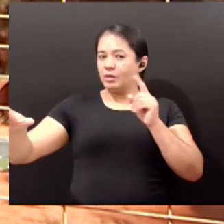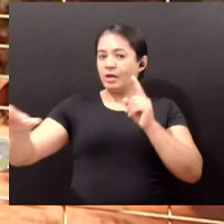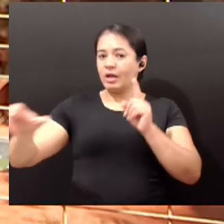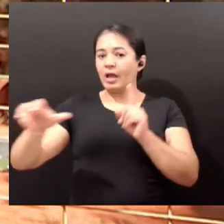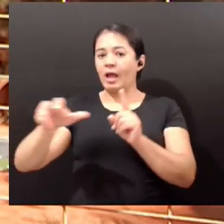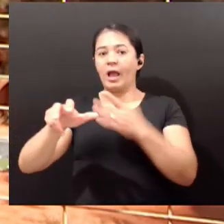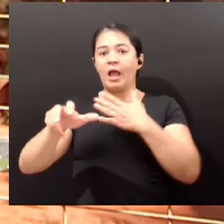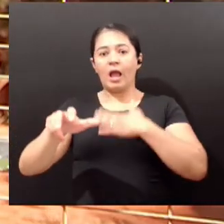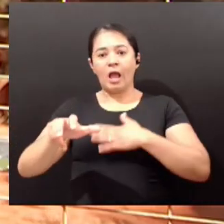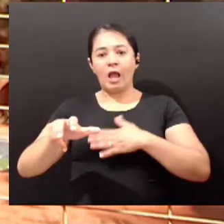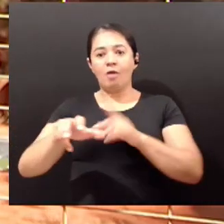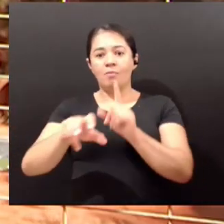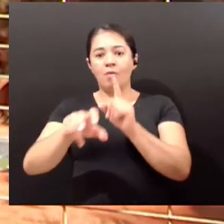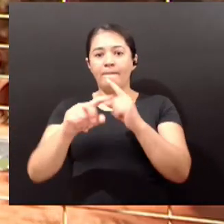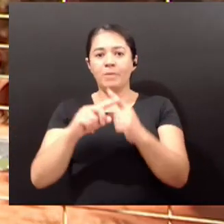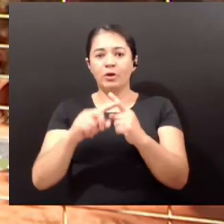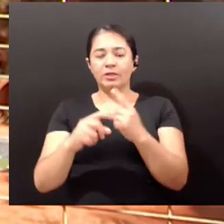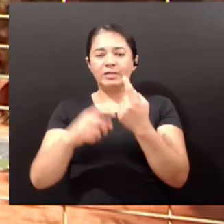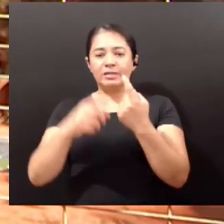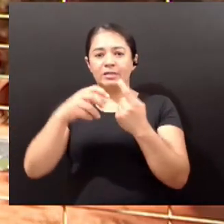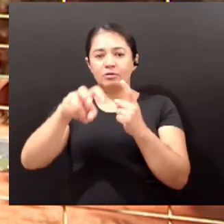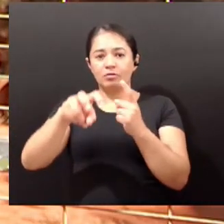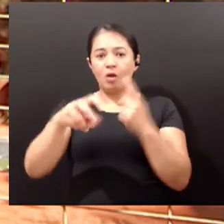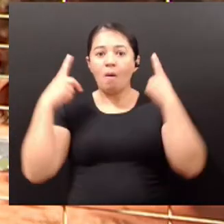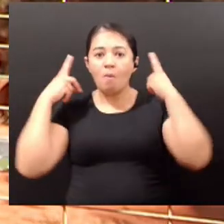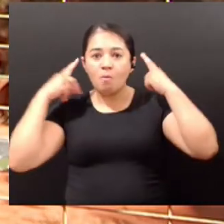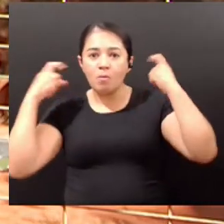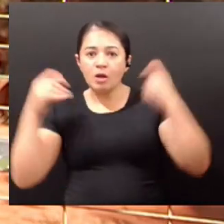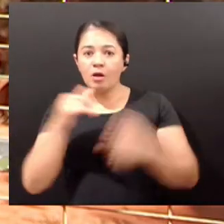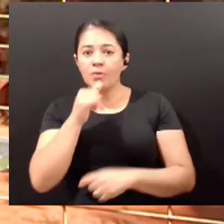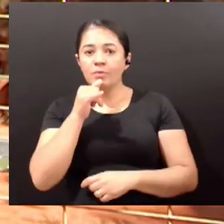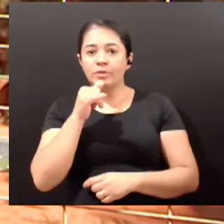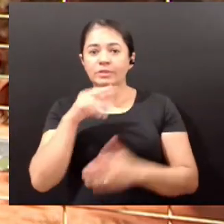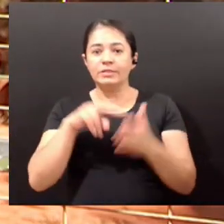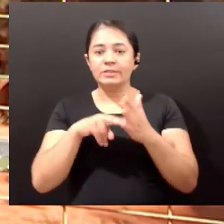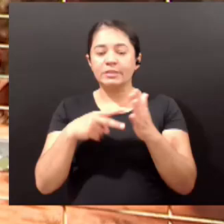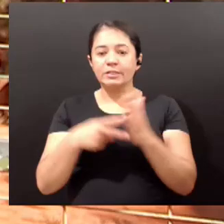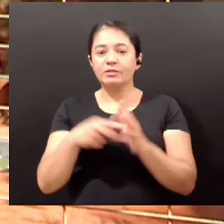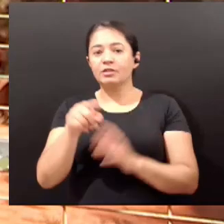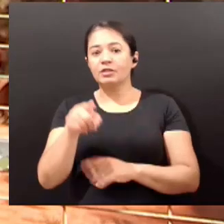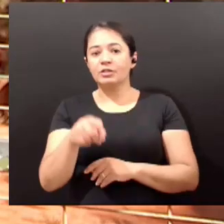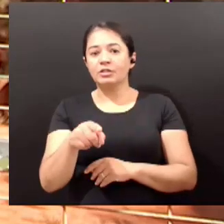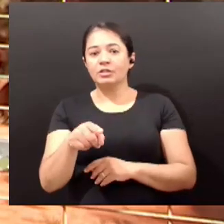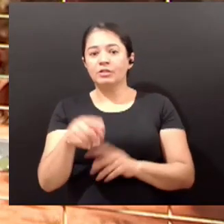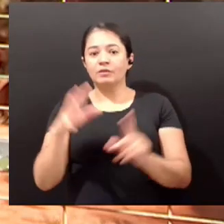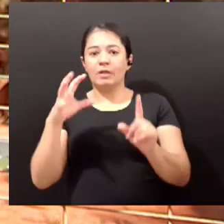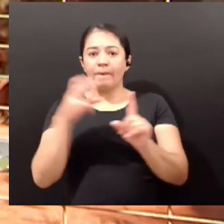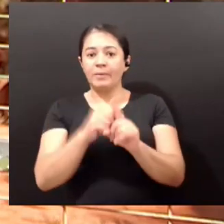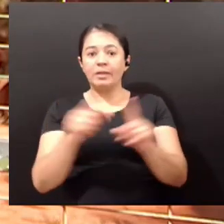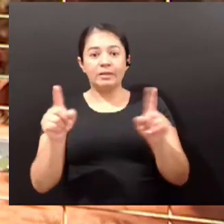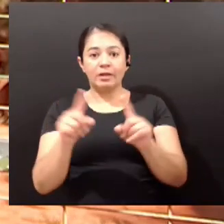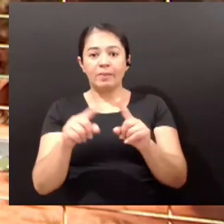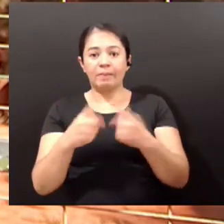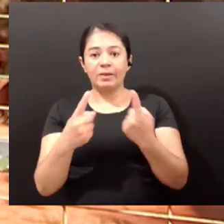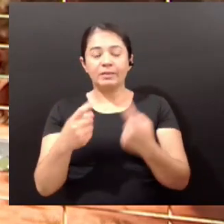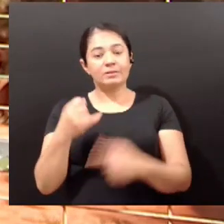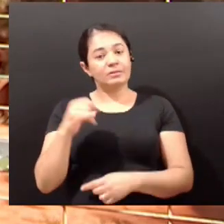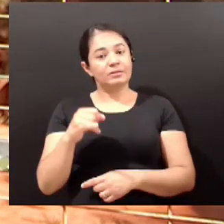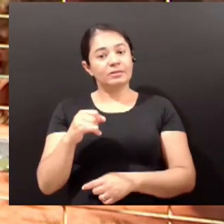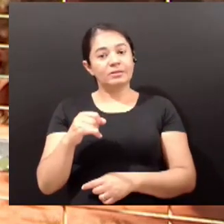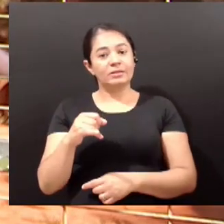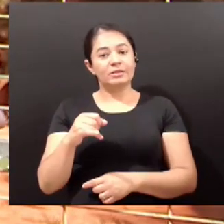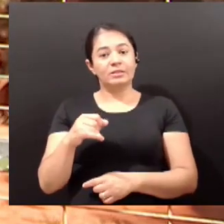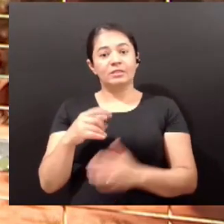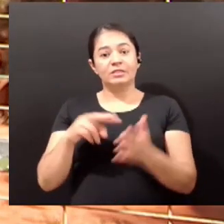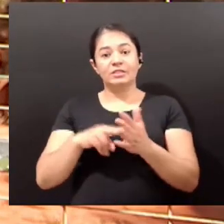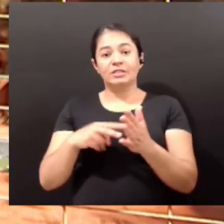Porque um barulho, por exemplo, não quer dizer que você é uma presa barulhenta, mas sim é uma ameaça para o meu filhote. Você não